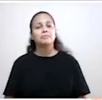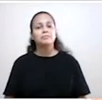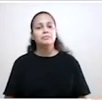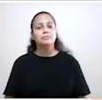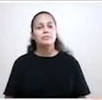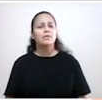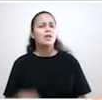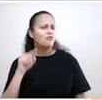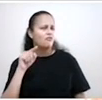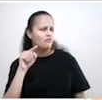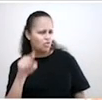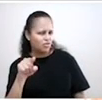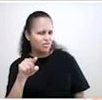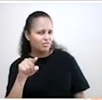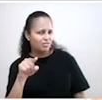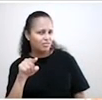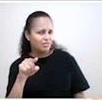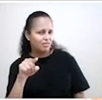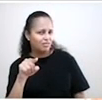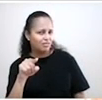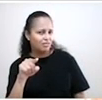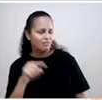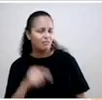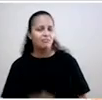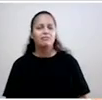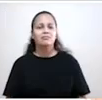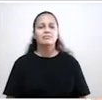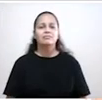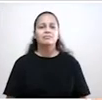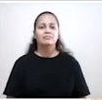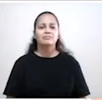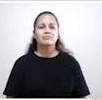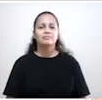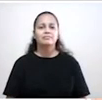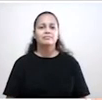myself. Você mesmo, você mesma,